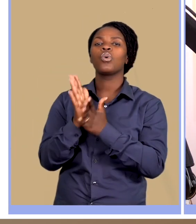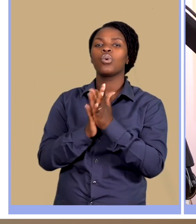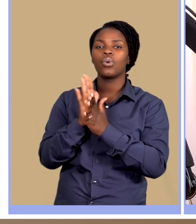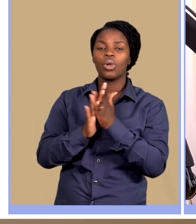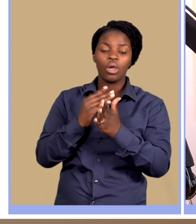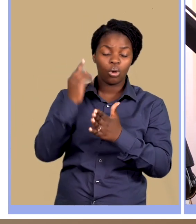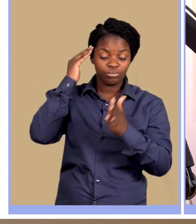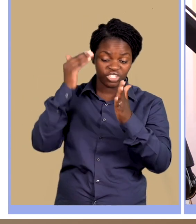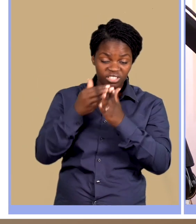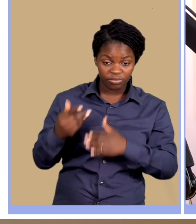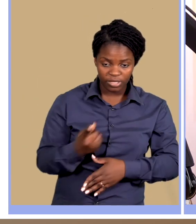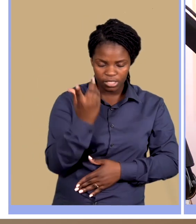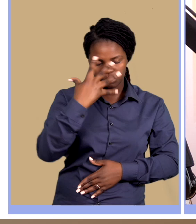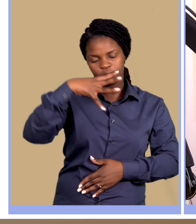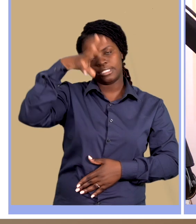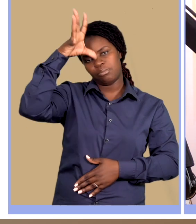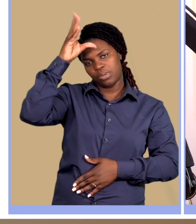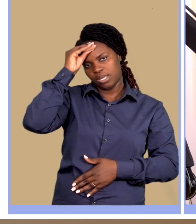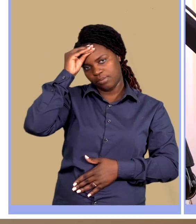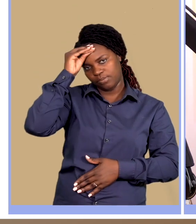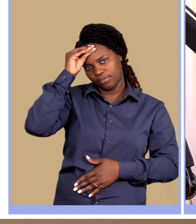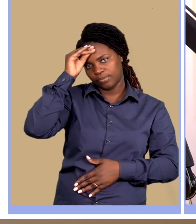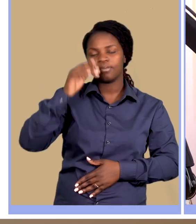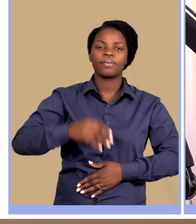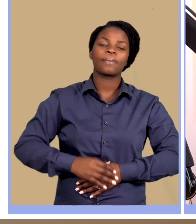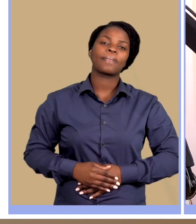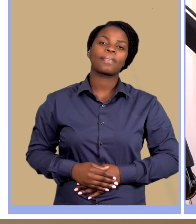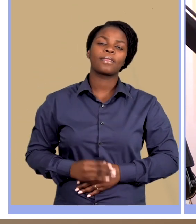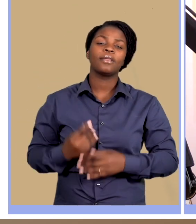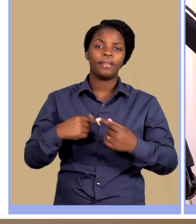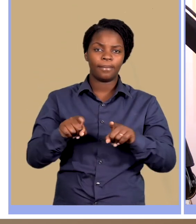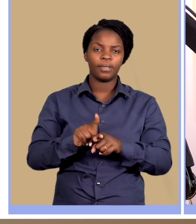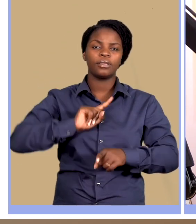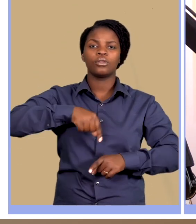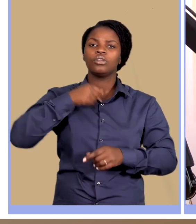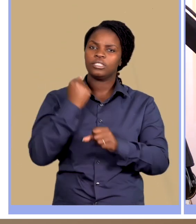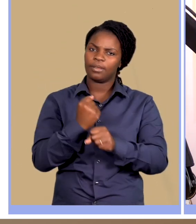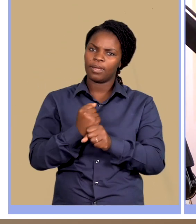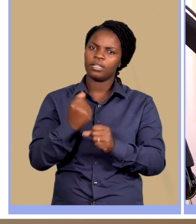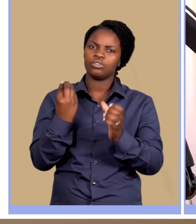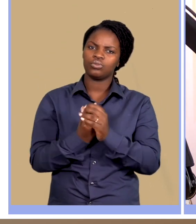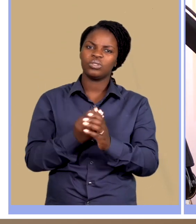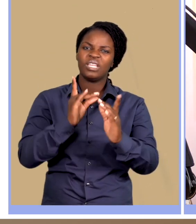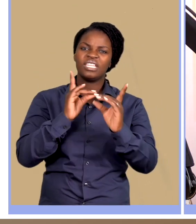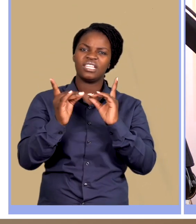com deficiência naquela área. E com isso temos vindo a trabalhar com as direções provinciais e distritais de Mulher, Criança,